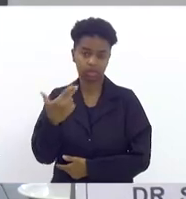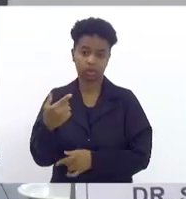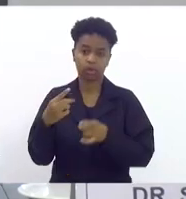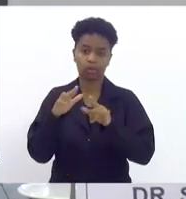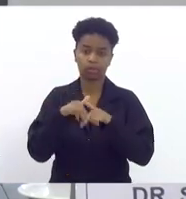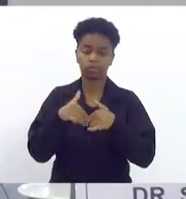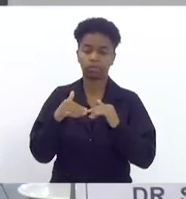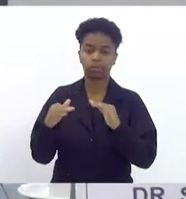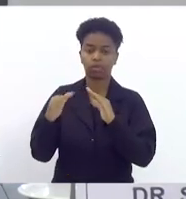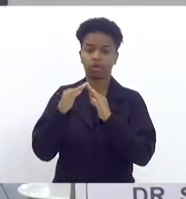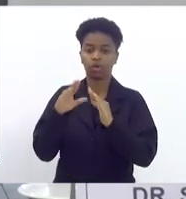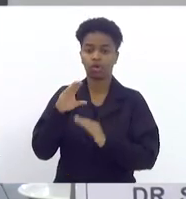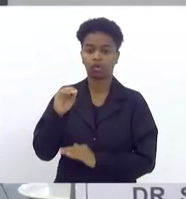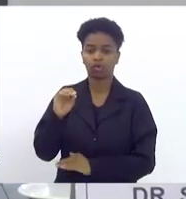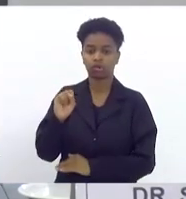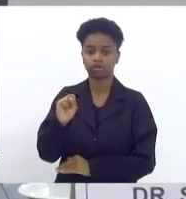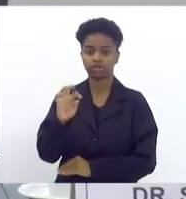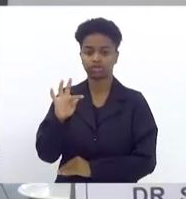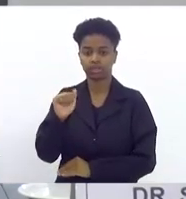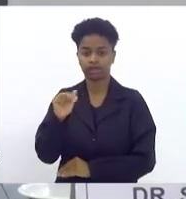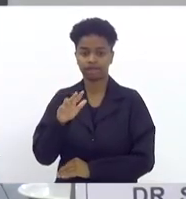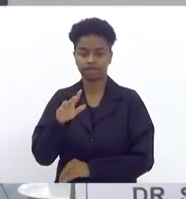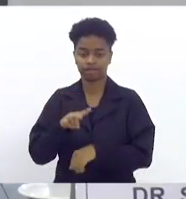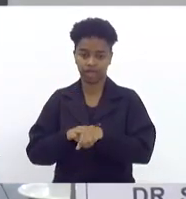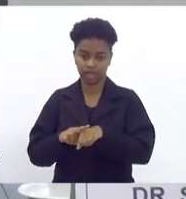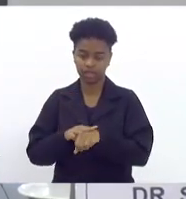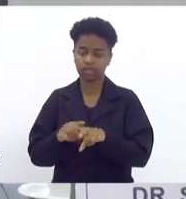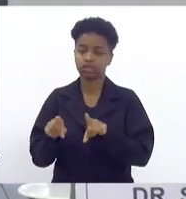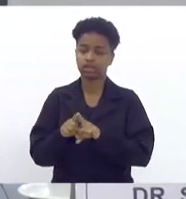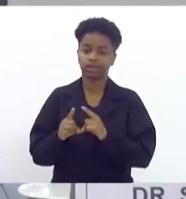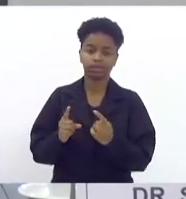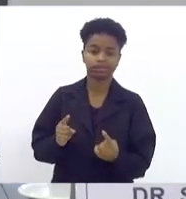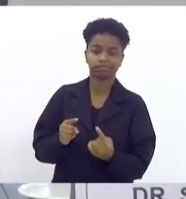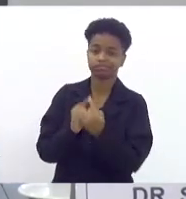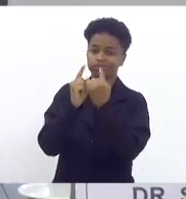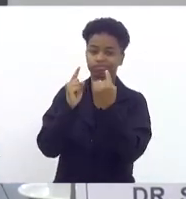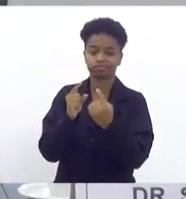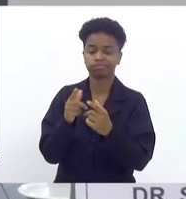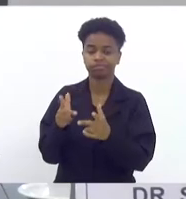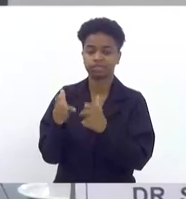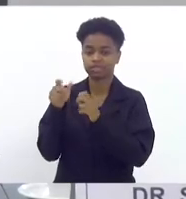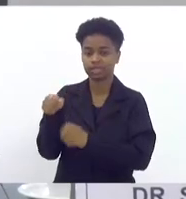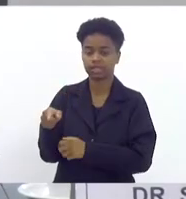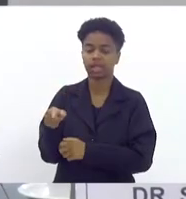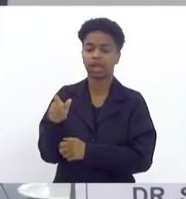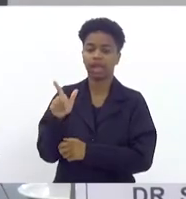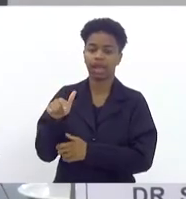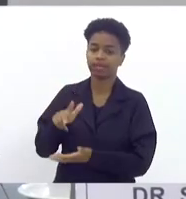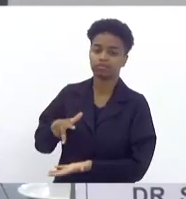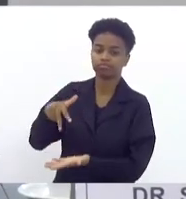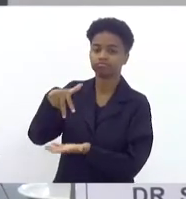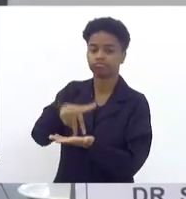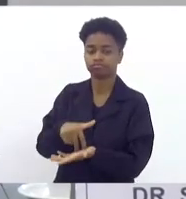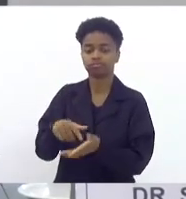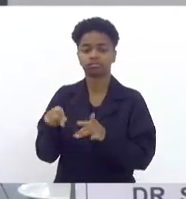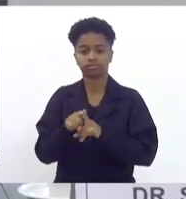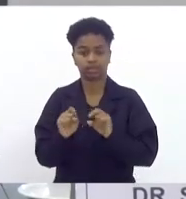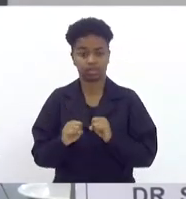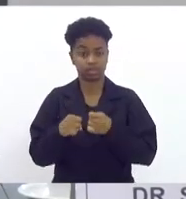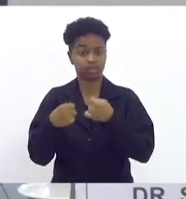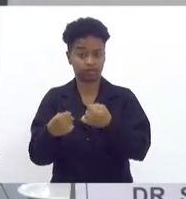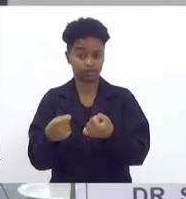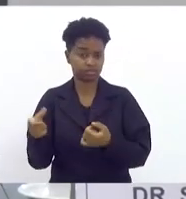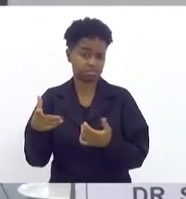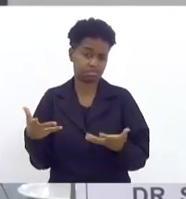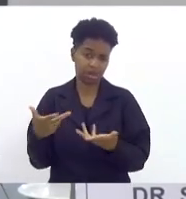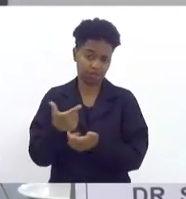Verde, pela relação com o segmento, que a identificou como porta-voz e legítima defensora, e o faz com brilhantismo